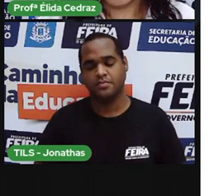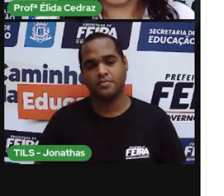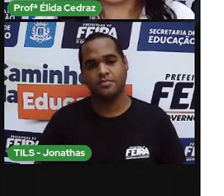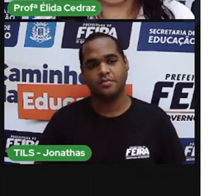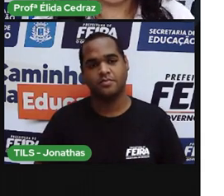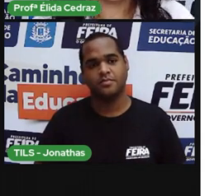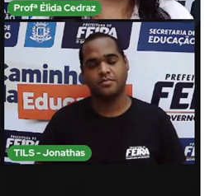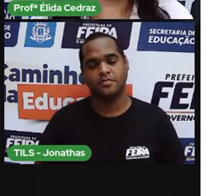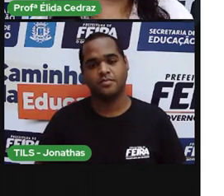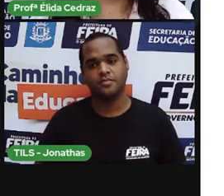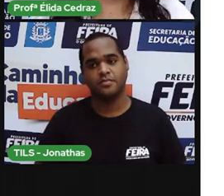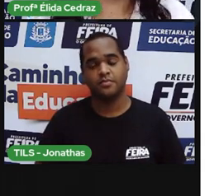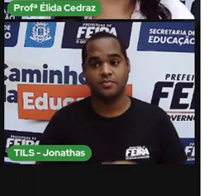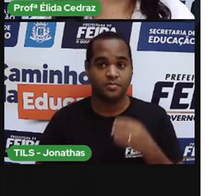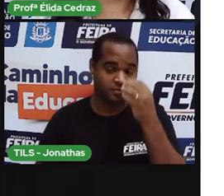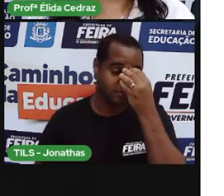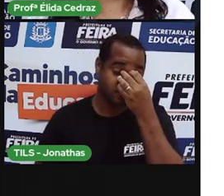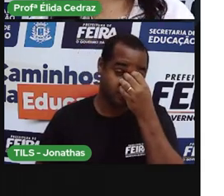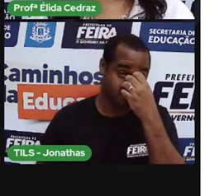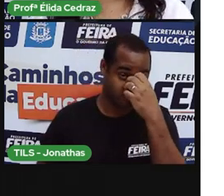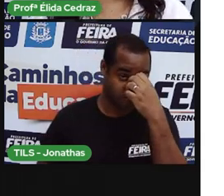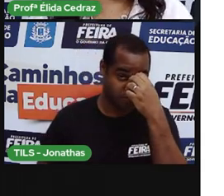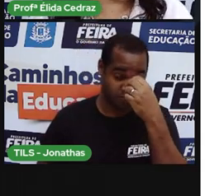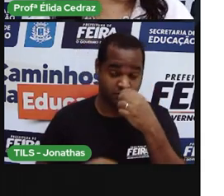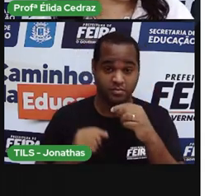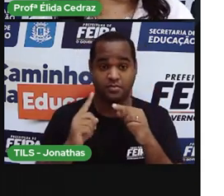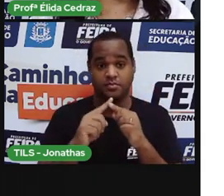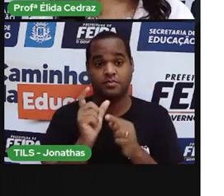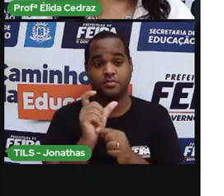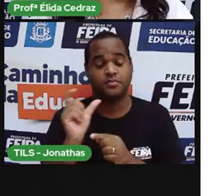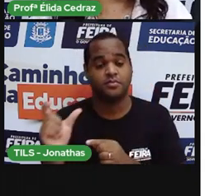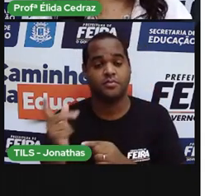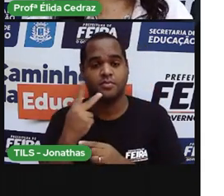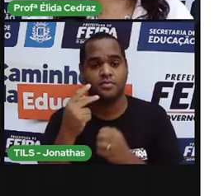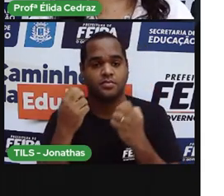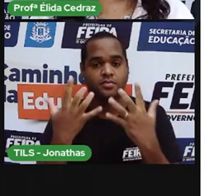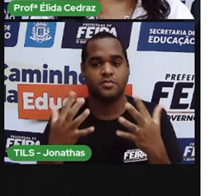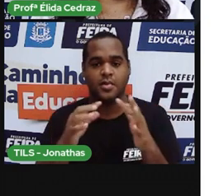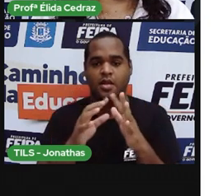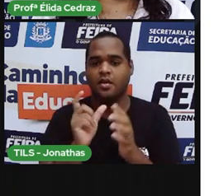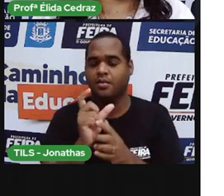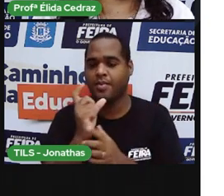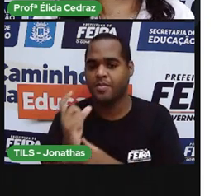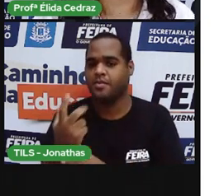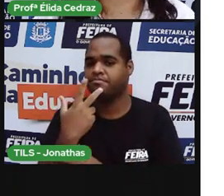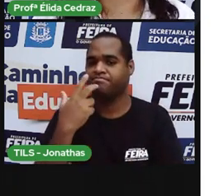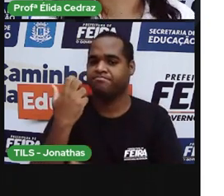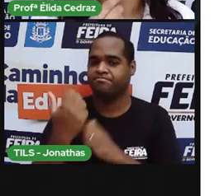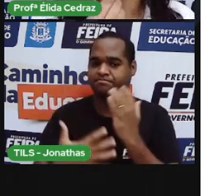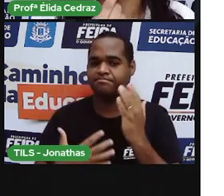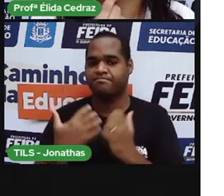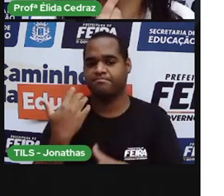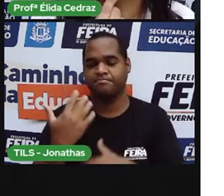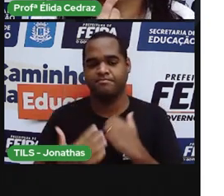Essa última questão é sobre separação de sílabas. Olha a dica aí que a Pro colocou.